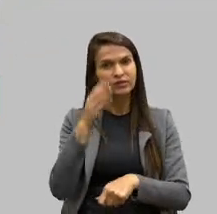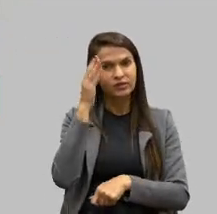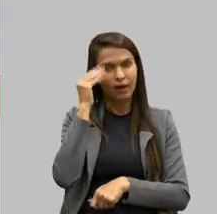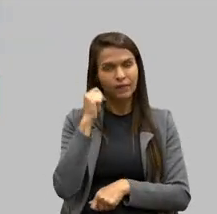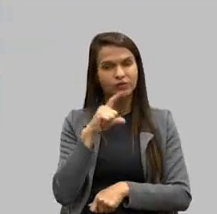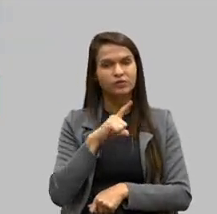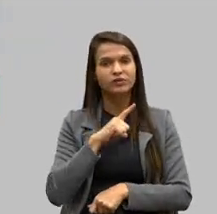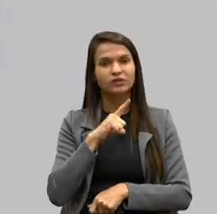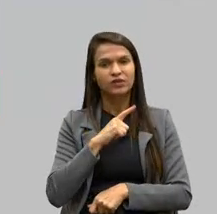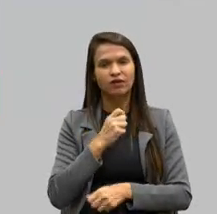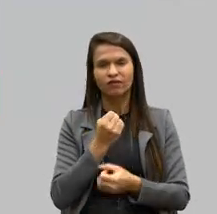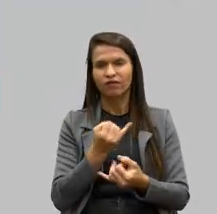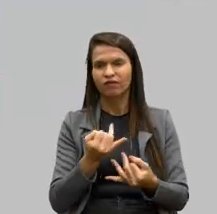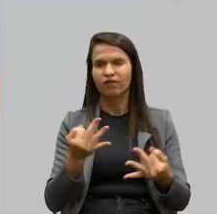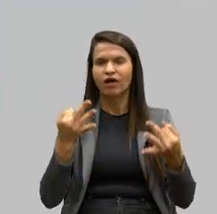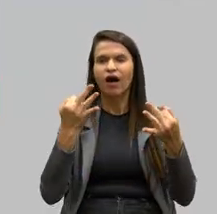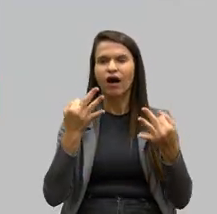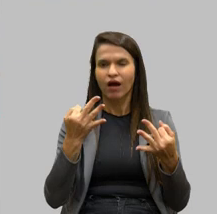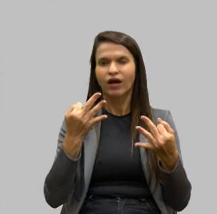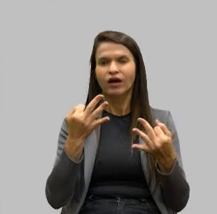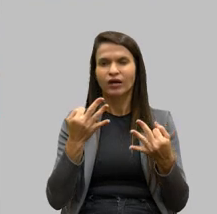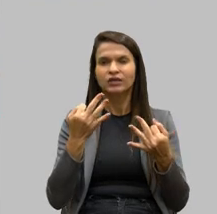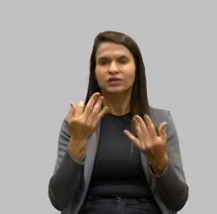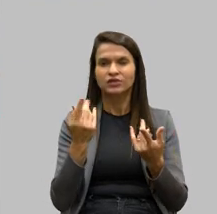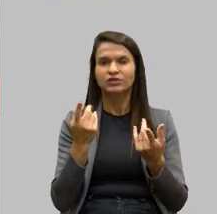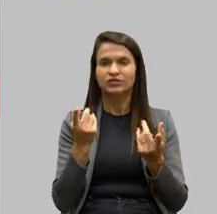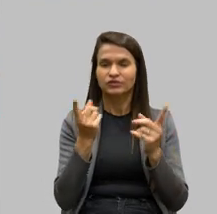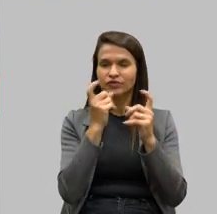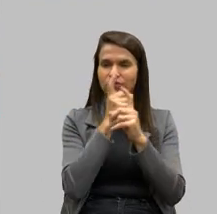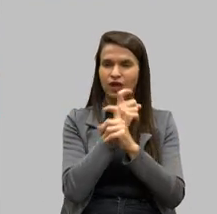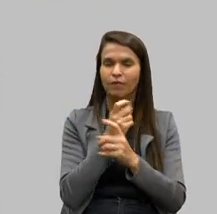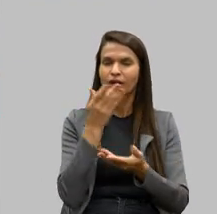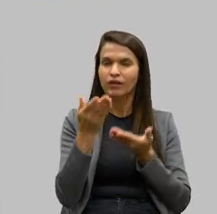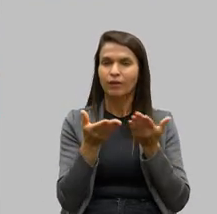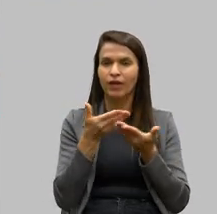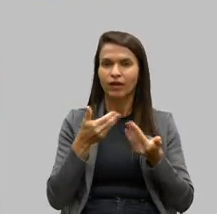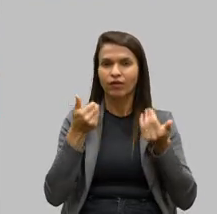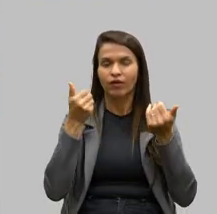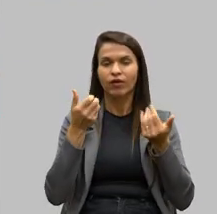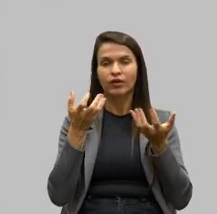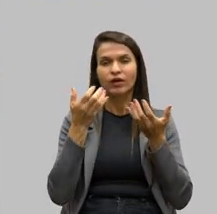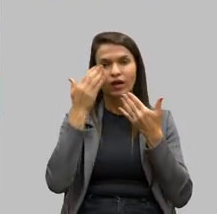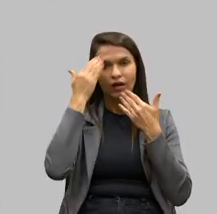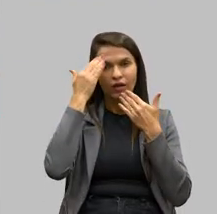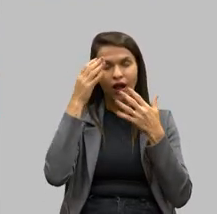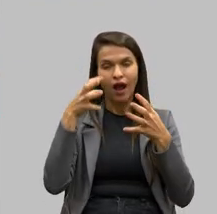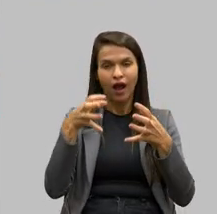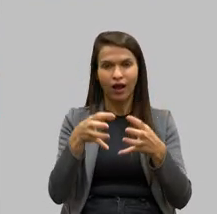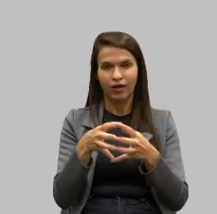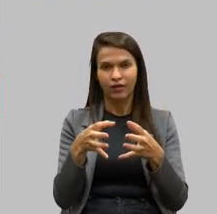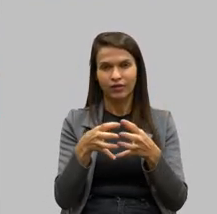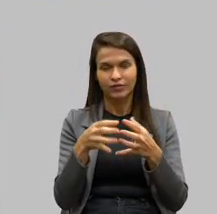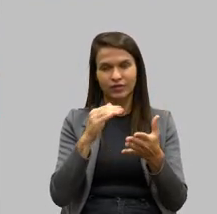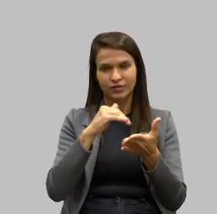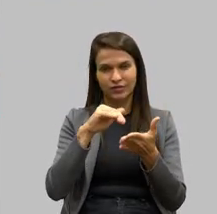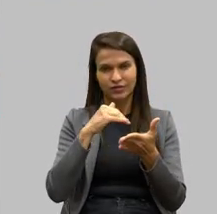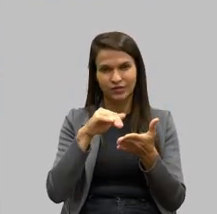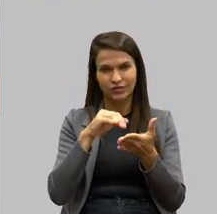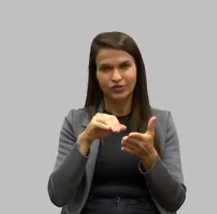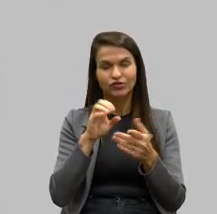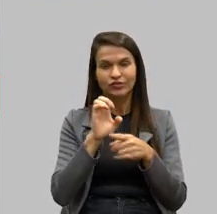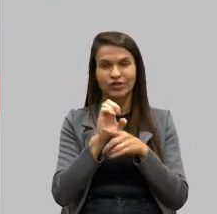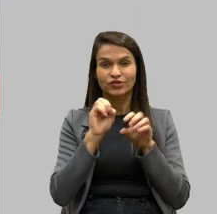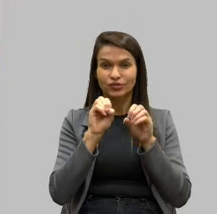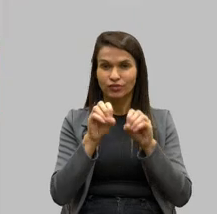temos vários gargalos a atender da melhor maneira possível. Queria aqui agradecer muito a equipe da Secretaria do Estado de Educação,